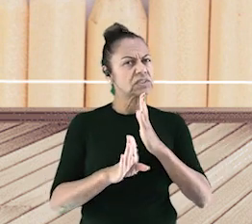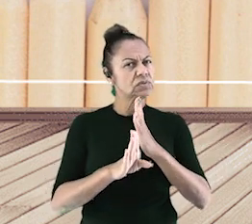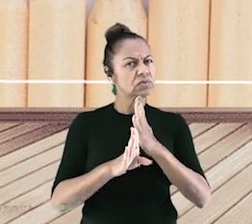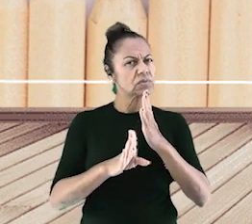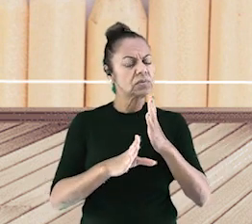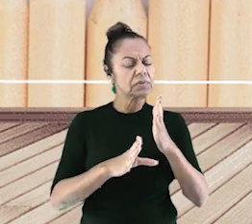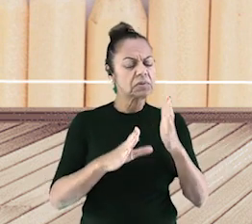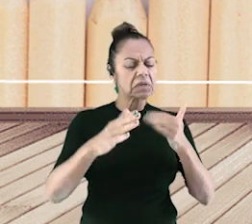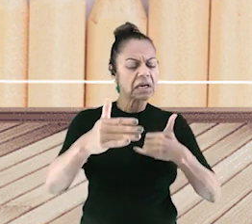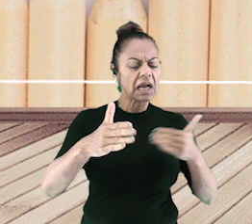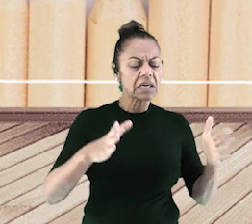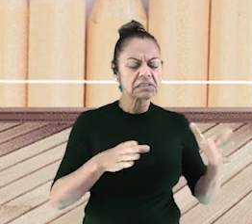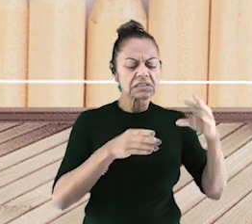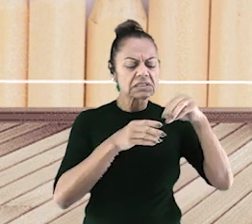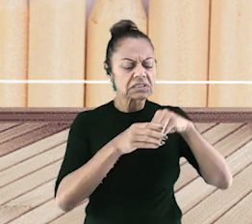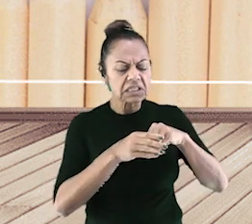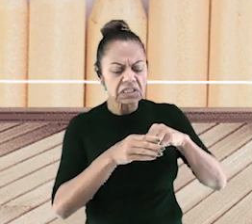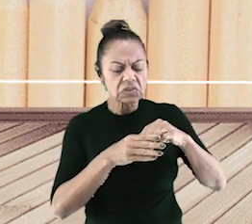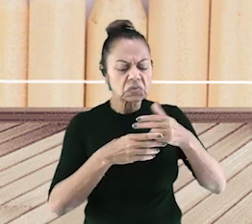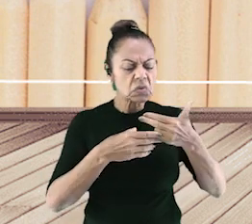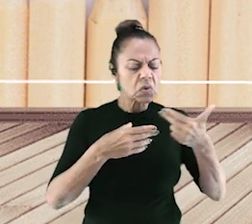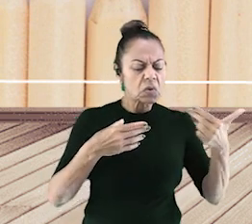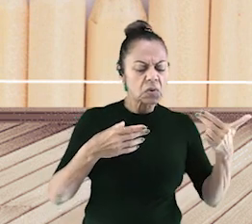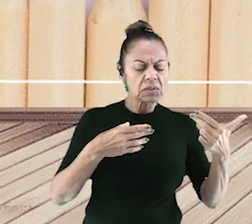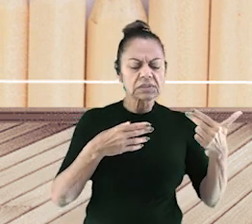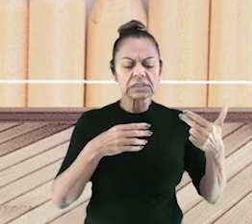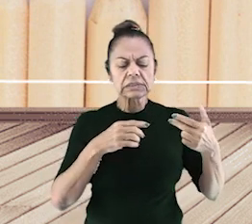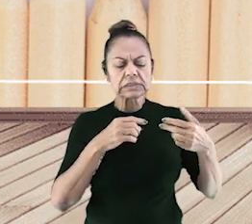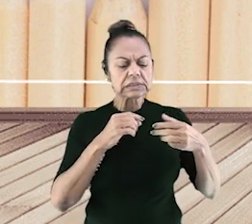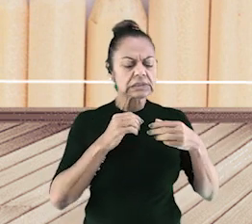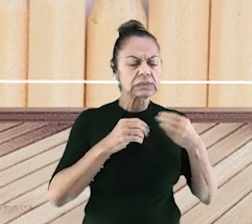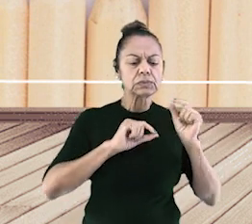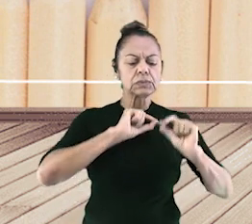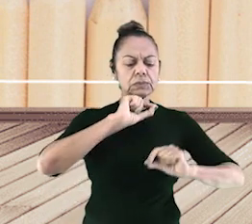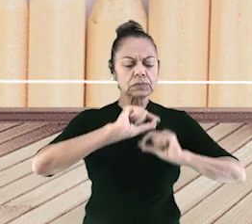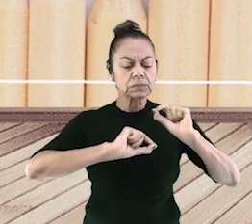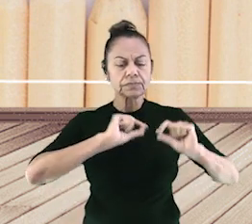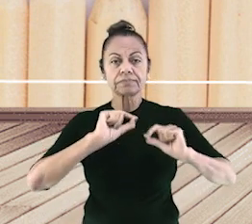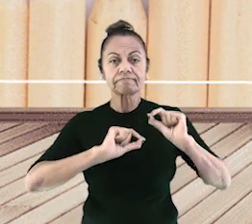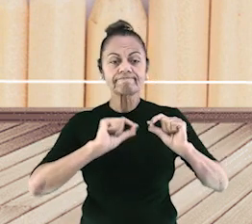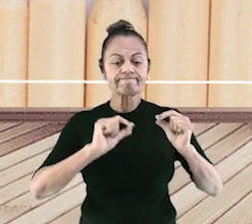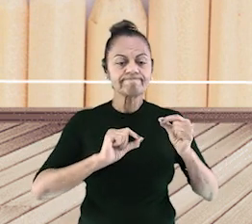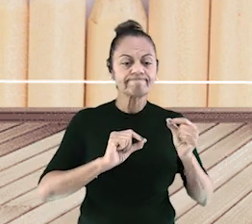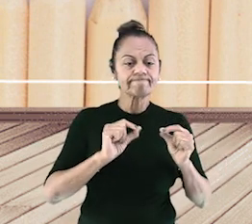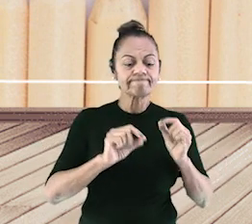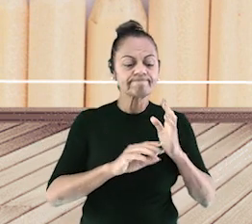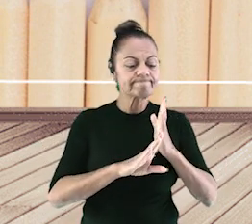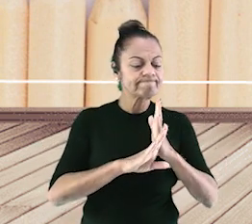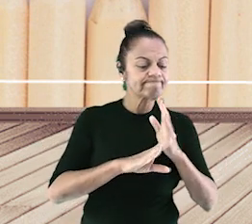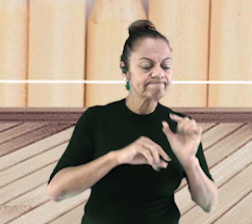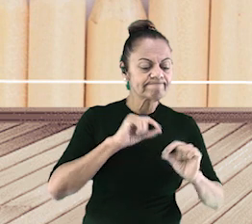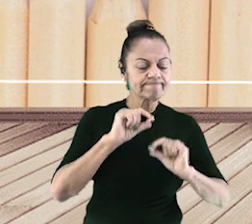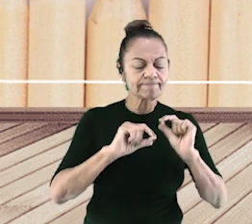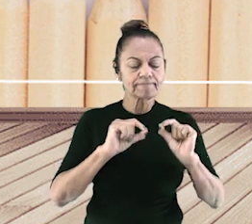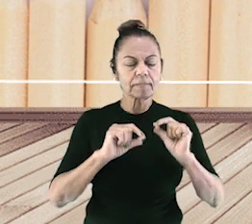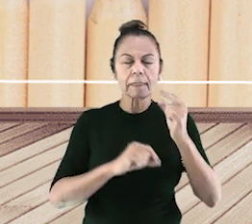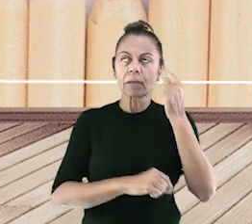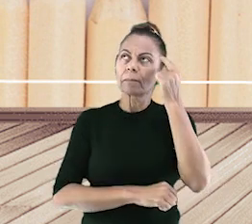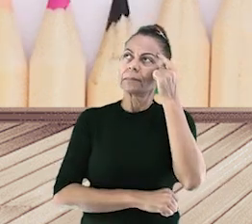dentro dela? Vamos pensar no que pode ter lá dentro? Deixa